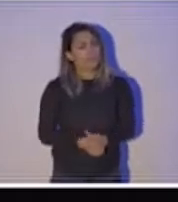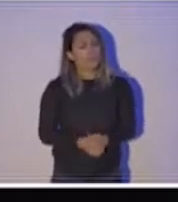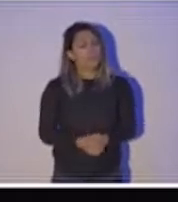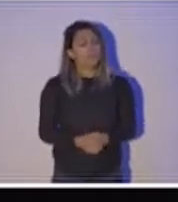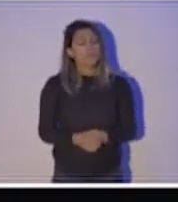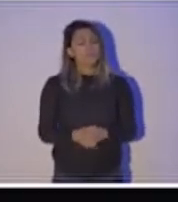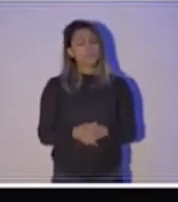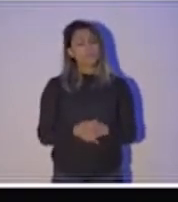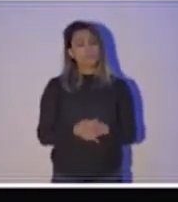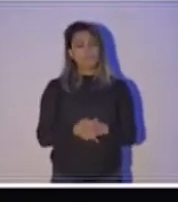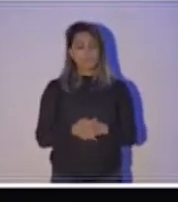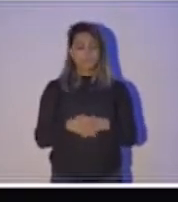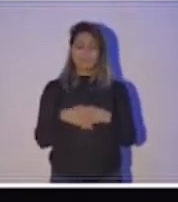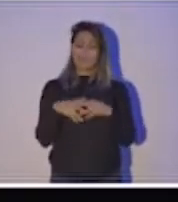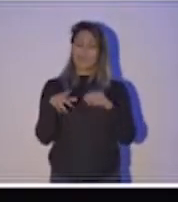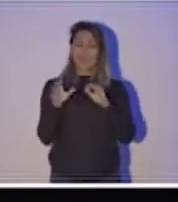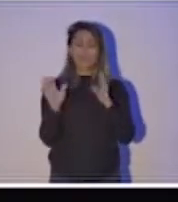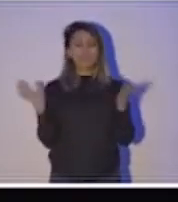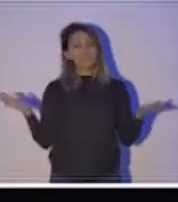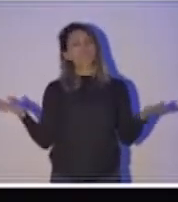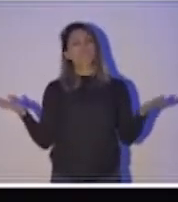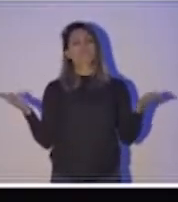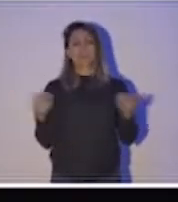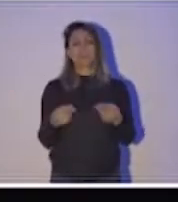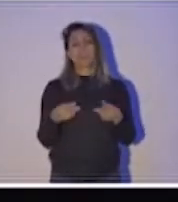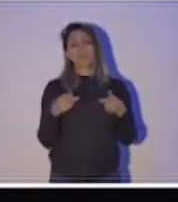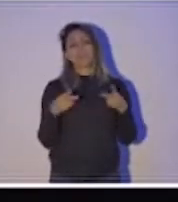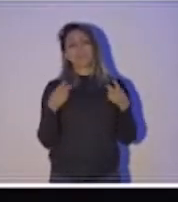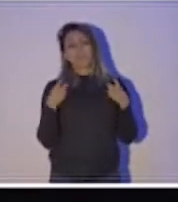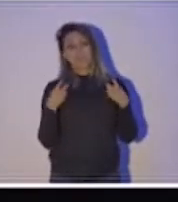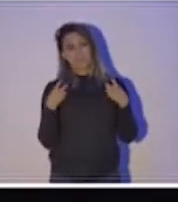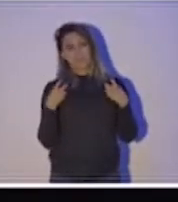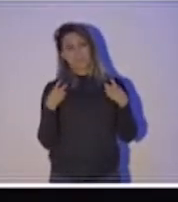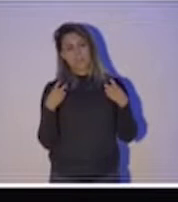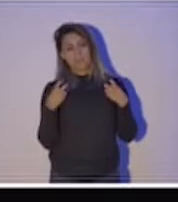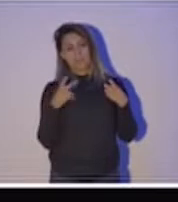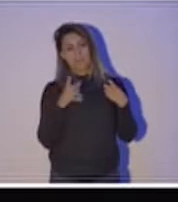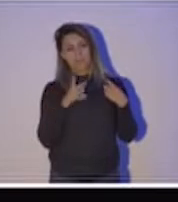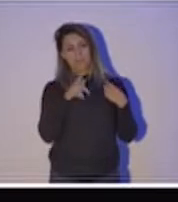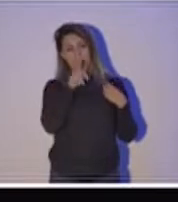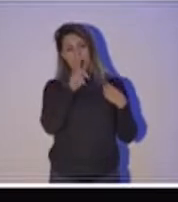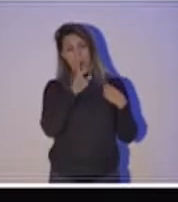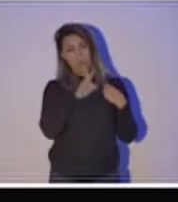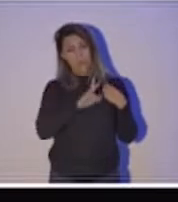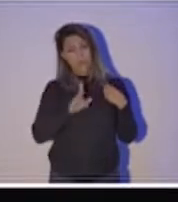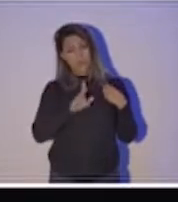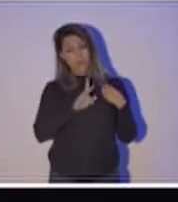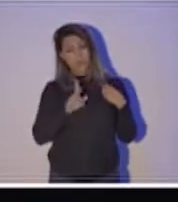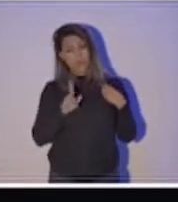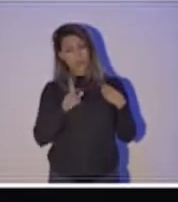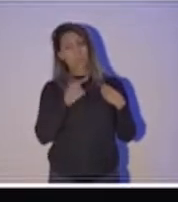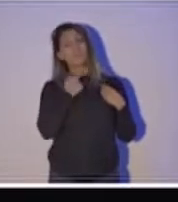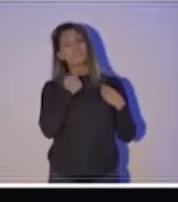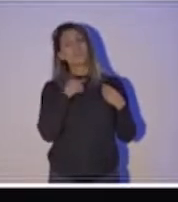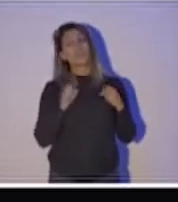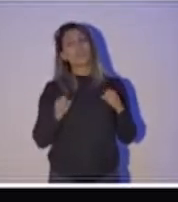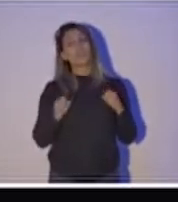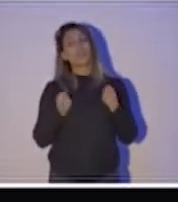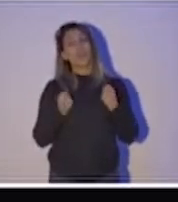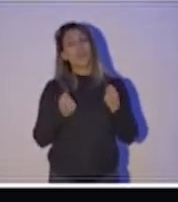A gente percebe claramente quando um professor está com vontade de nos ensinar, de passar conhecimento. Quando ele